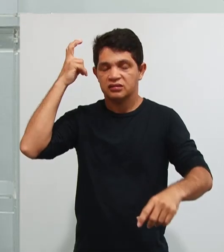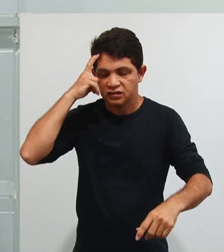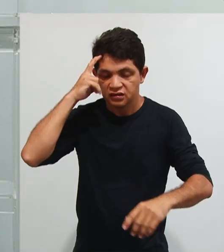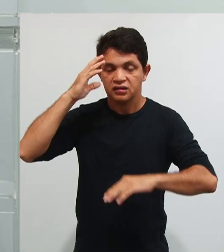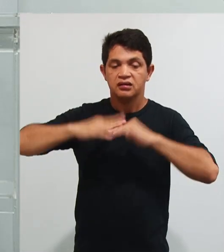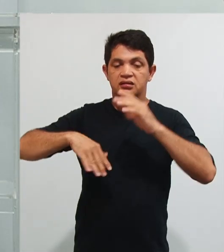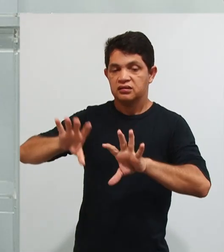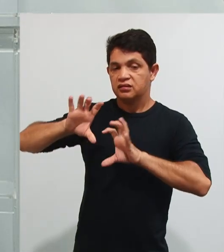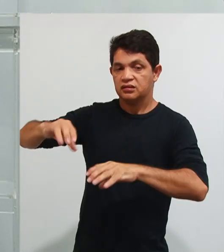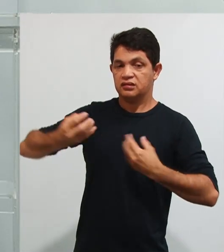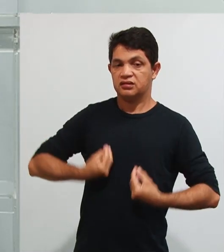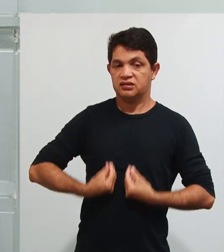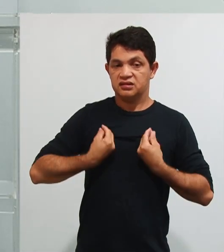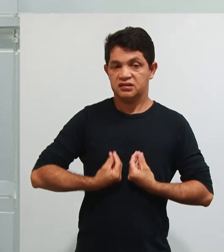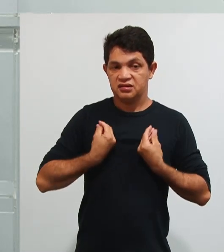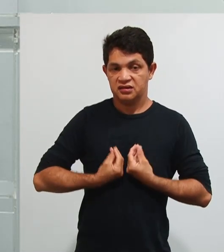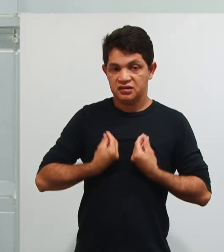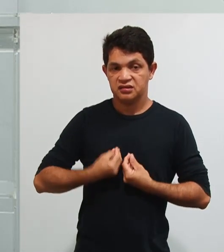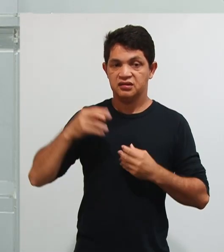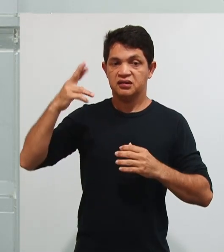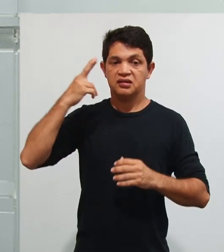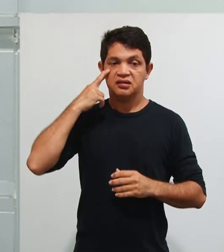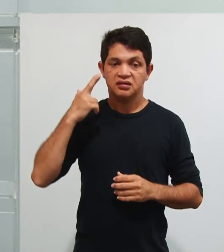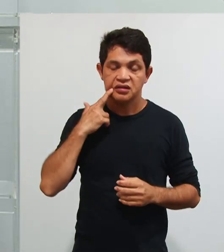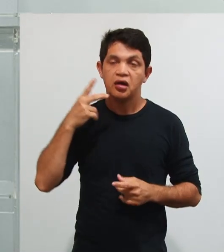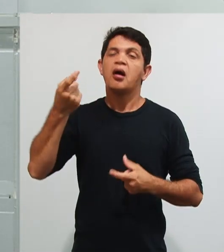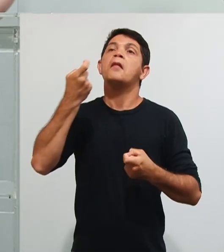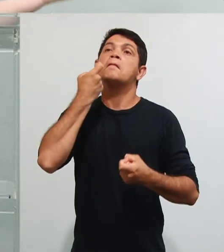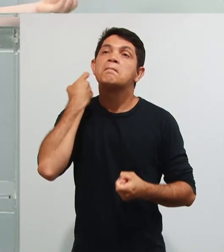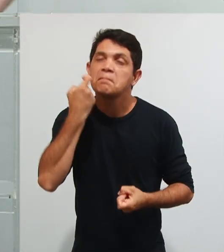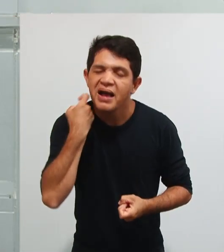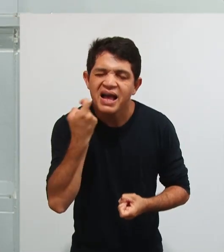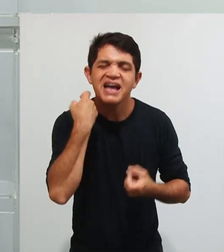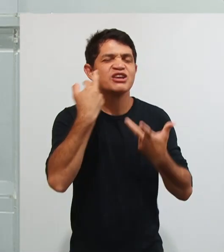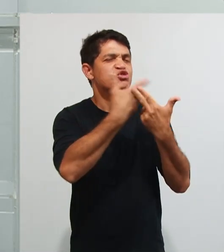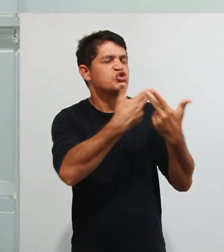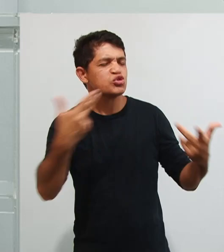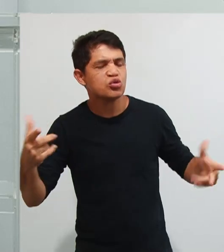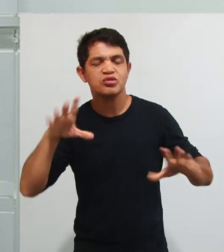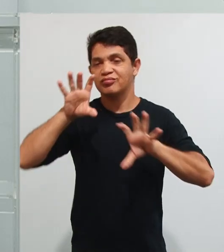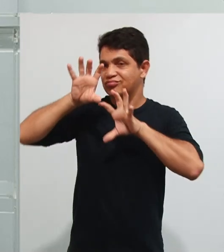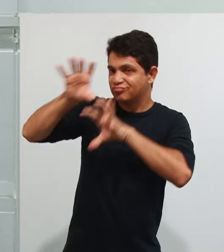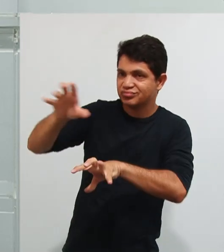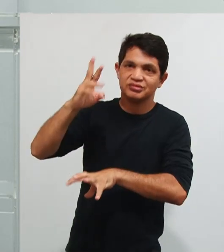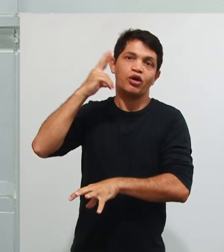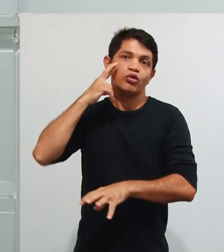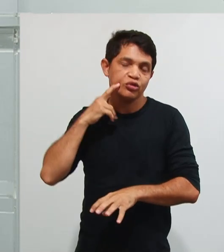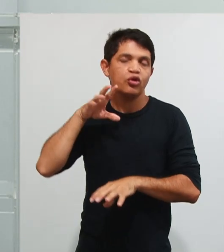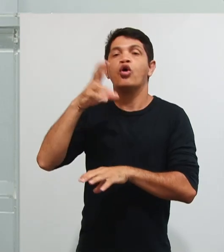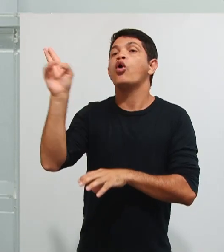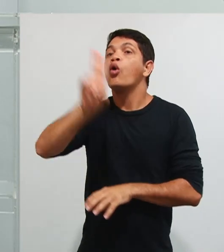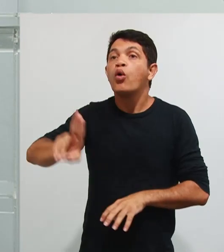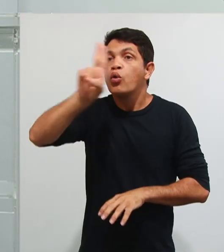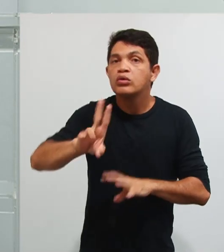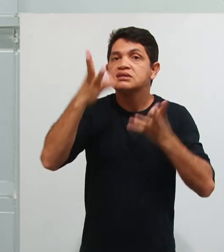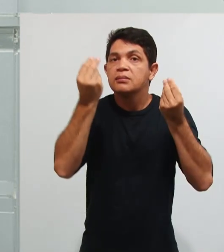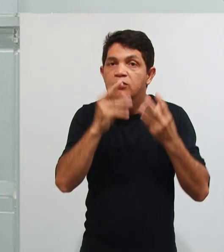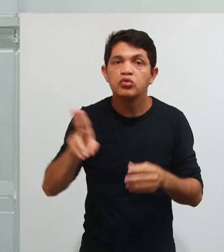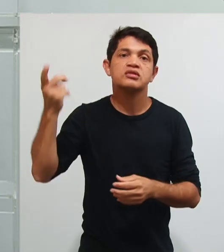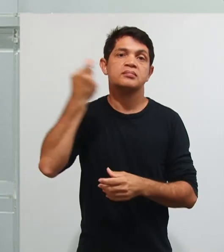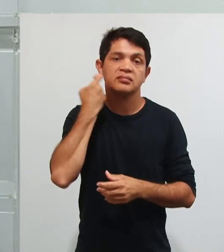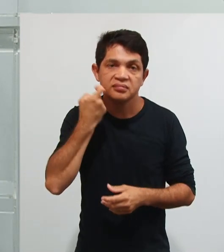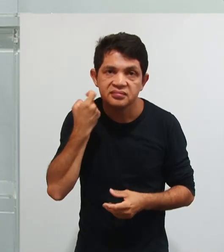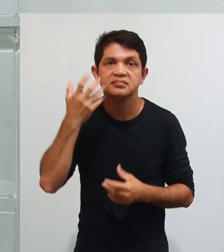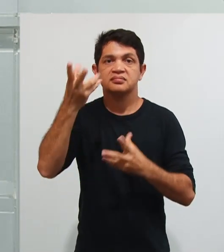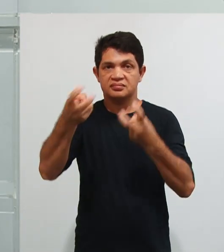questão pujante do nosso peixe, para que eu vou trazer uma outra inserção de valores aqui? Eu já fiz